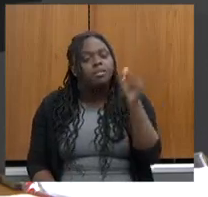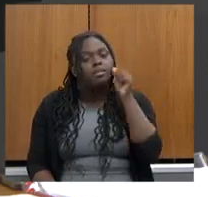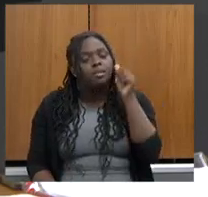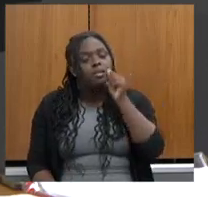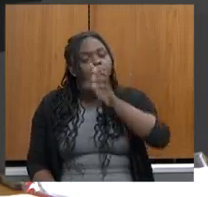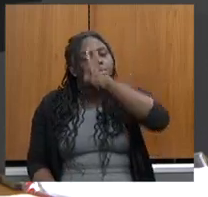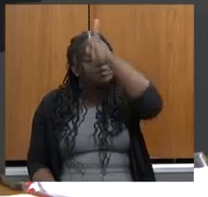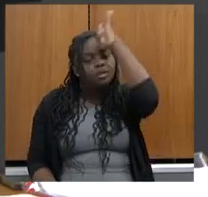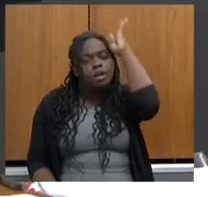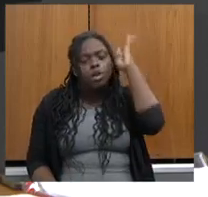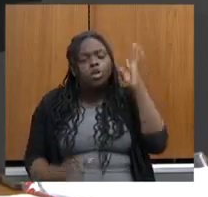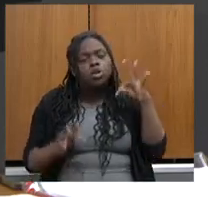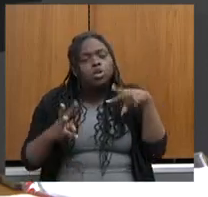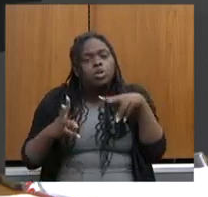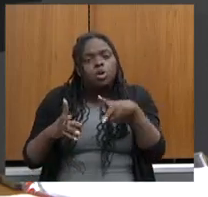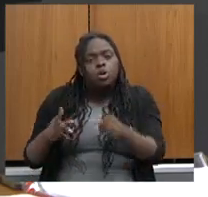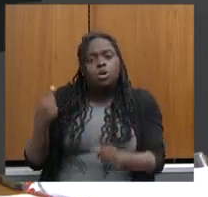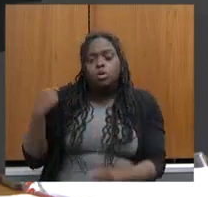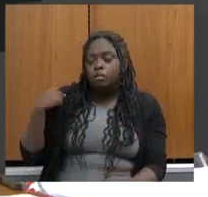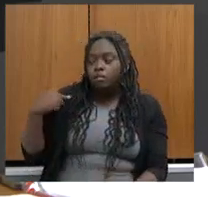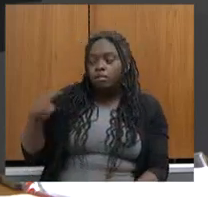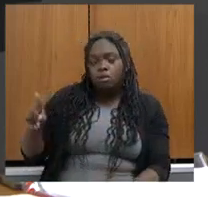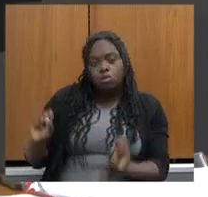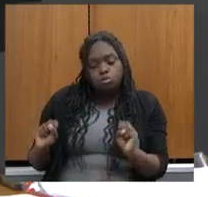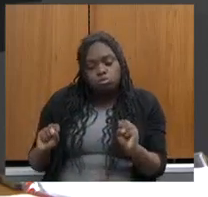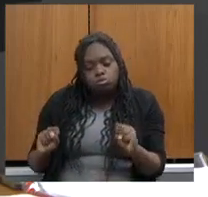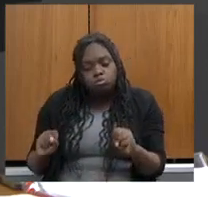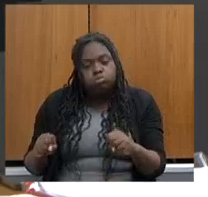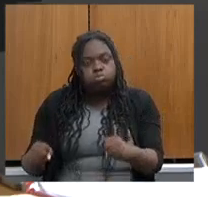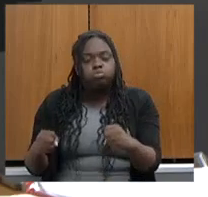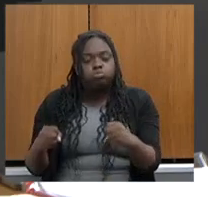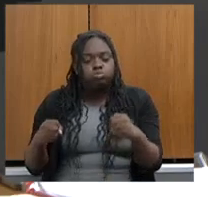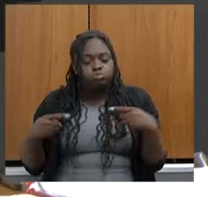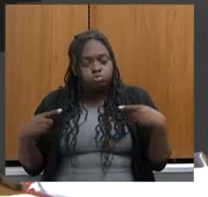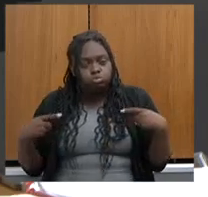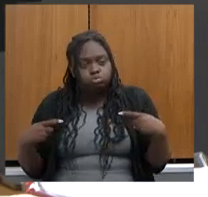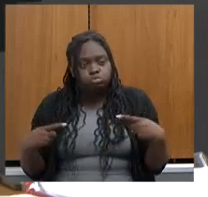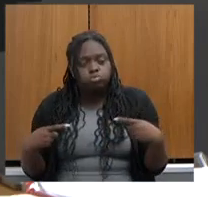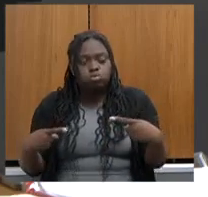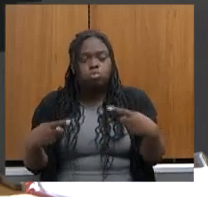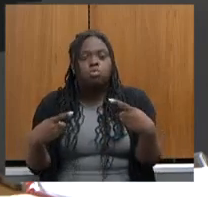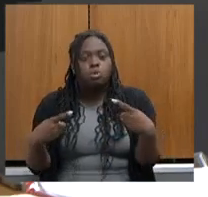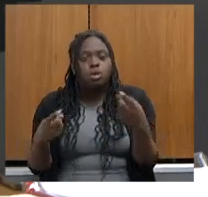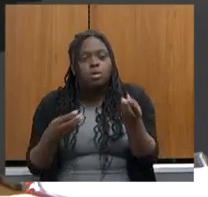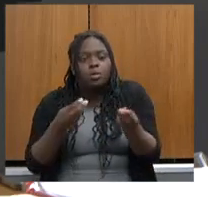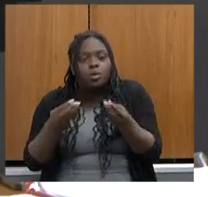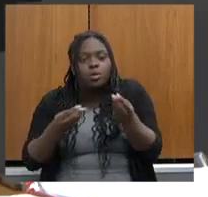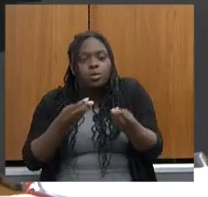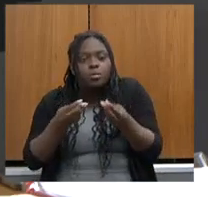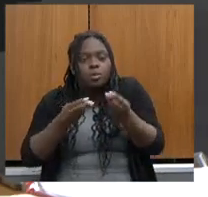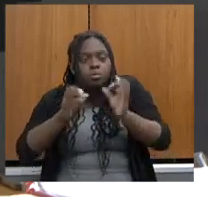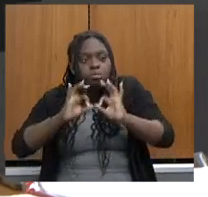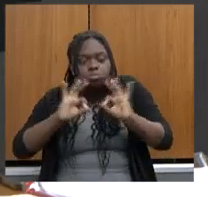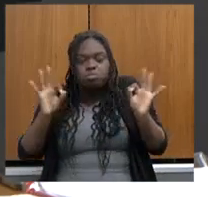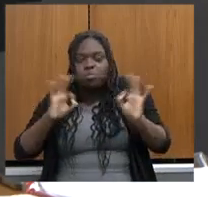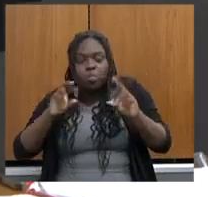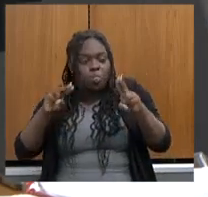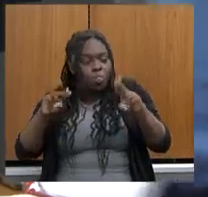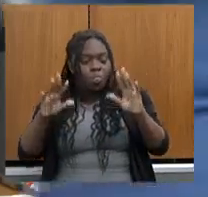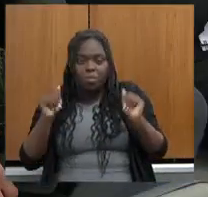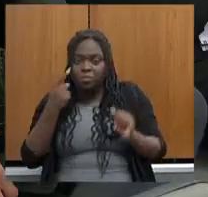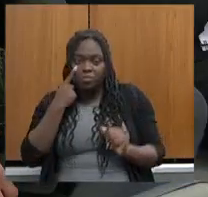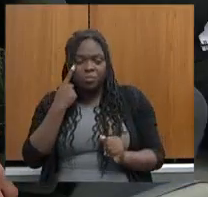todos lá no Fronte enfrentando uma guerra algo assim impressionante né jamais visto